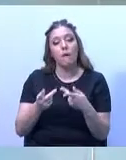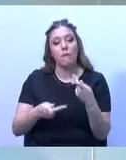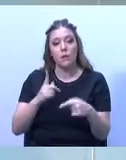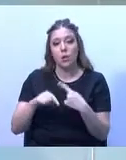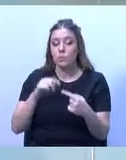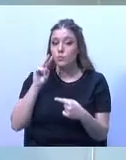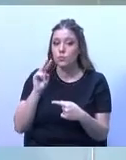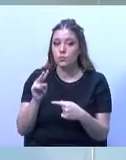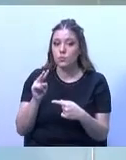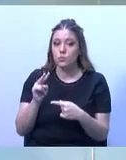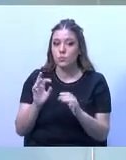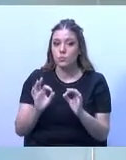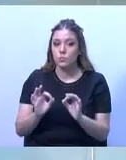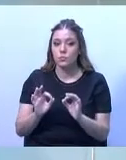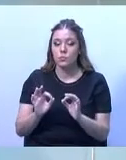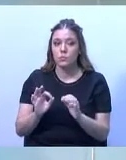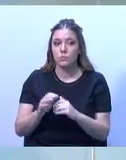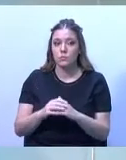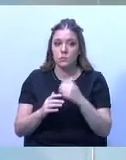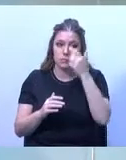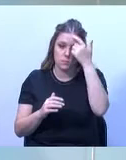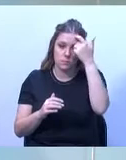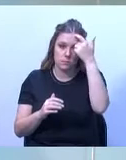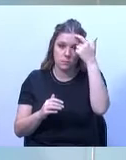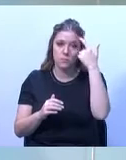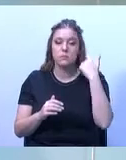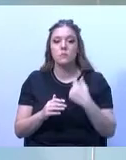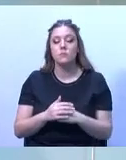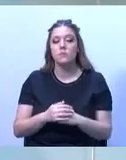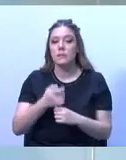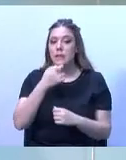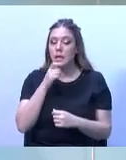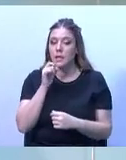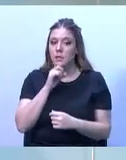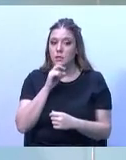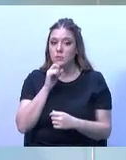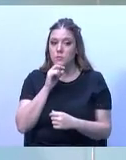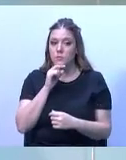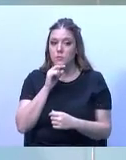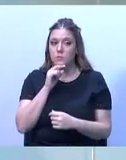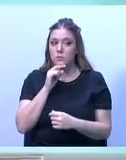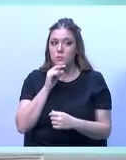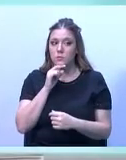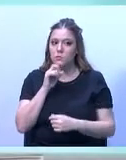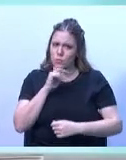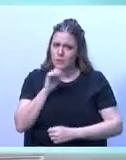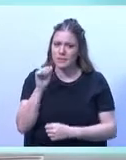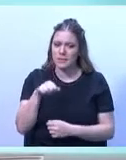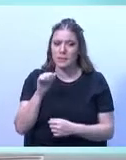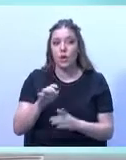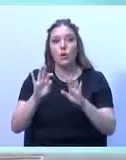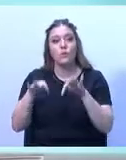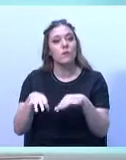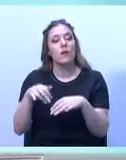se vê se for necessário reencaminhar para outra especialidade. E vai ser possível, Sr. Carlos. No final